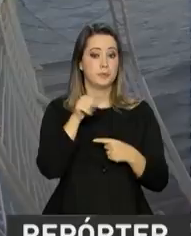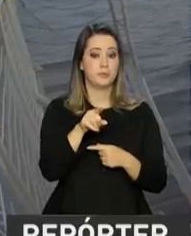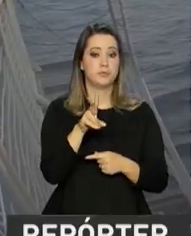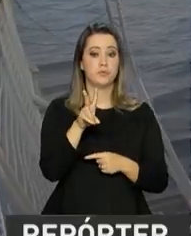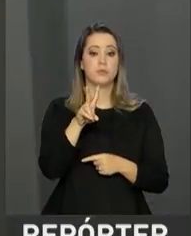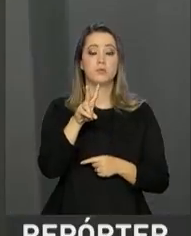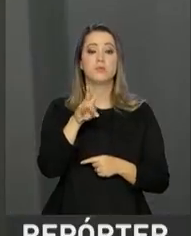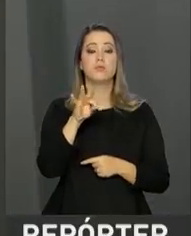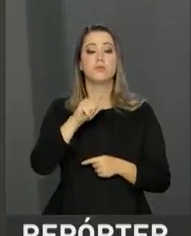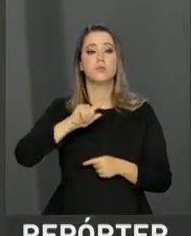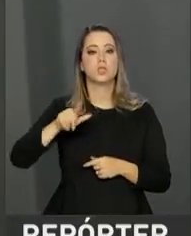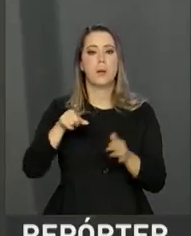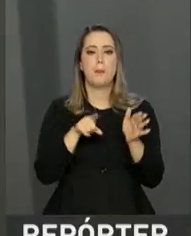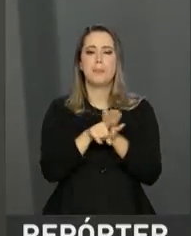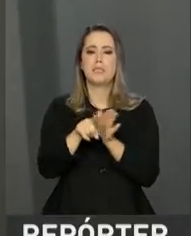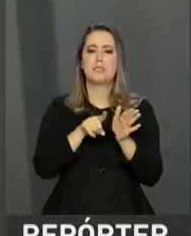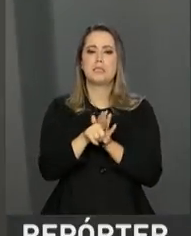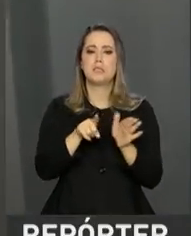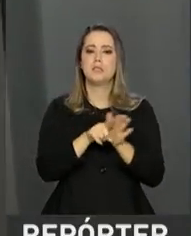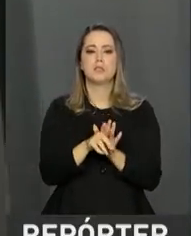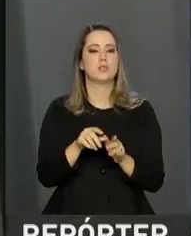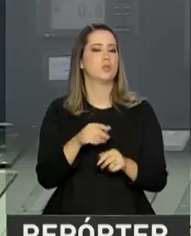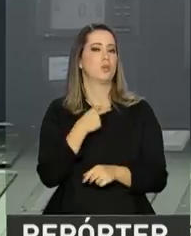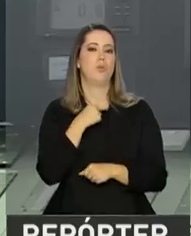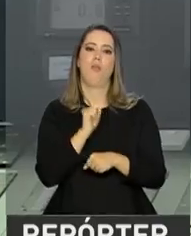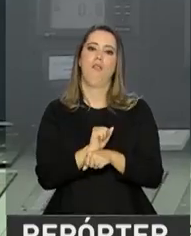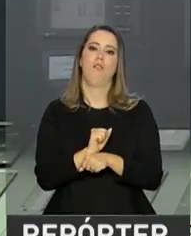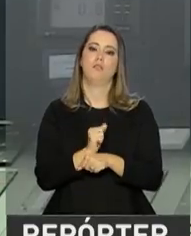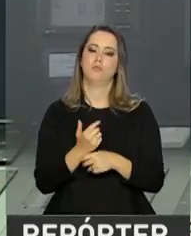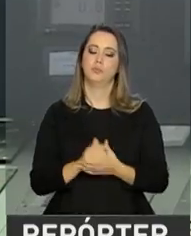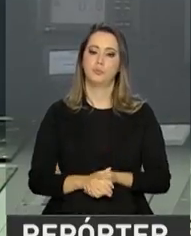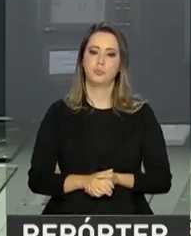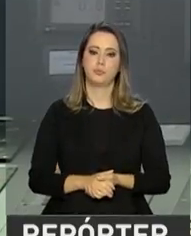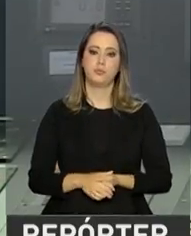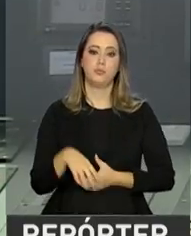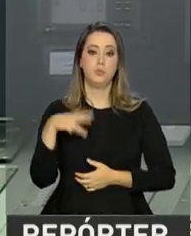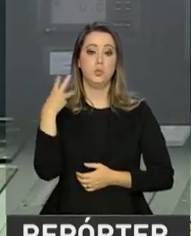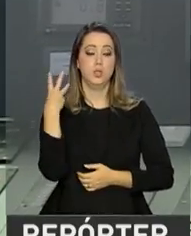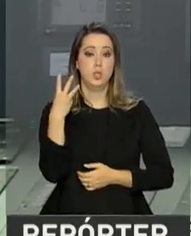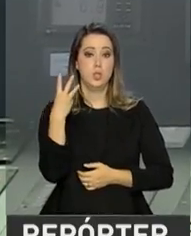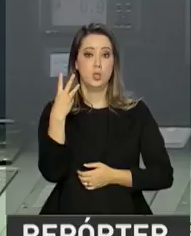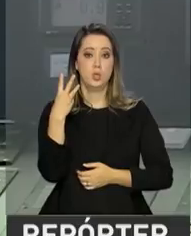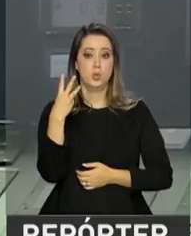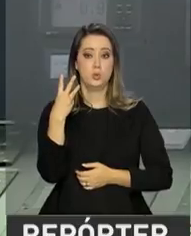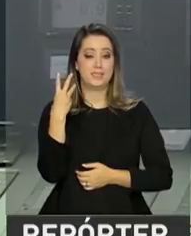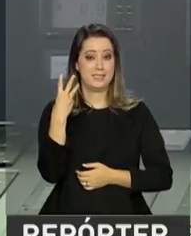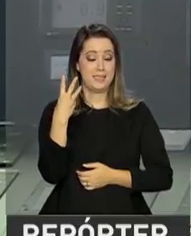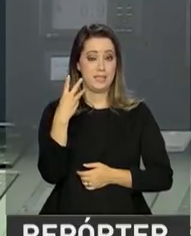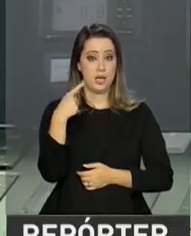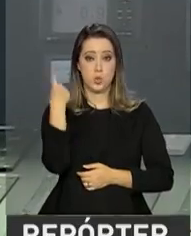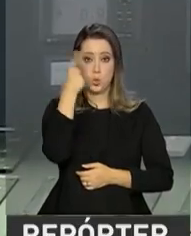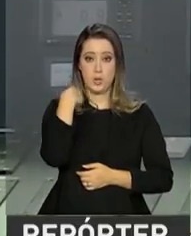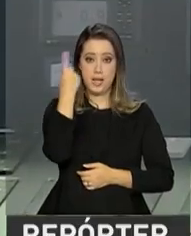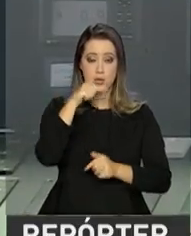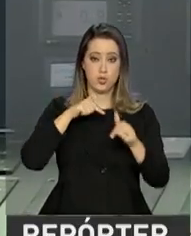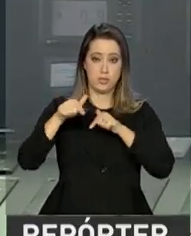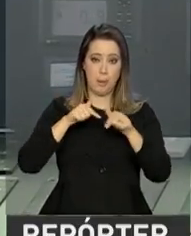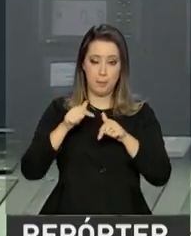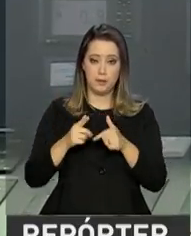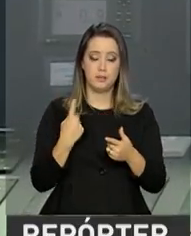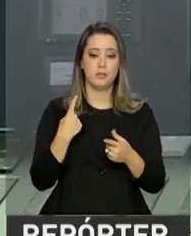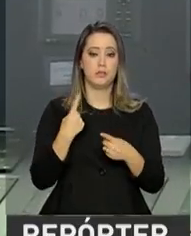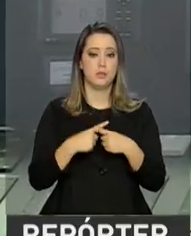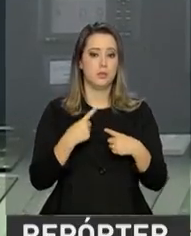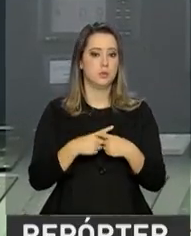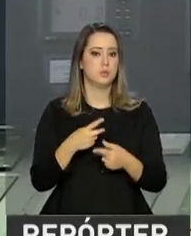Vital de Oliveira a pesquisa não pode parar. São cerca de 3 turnos aqui, virando quartos, nós chamamos,